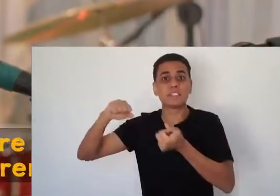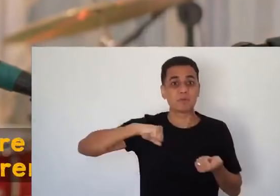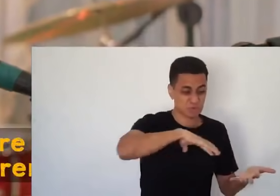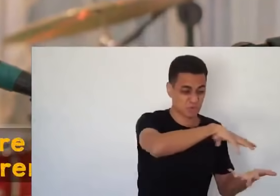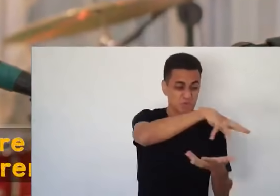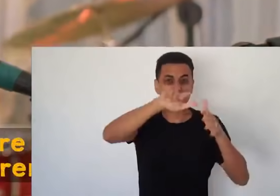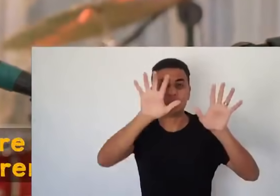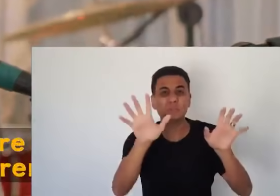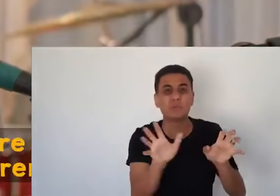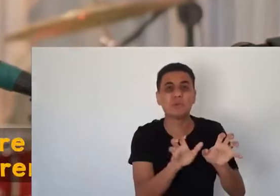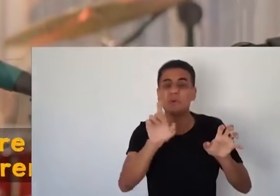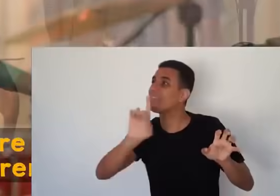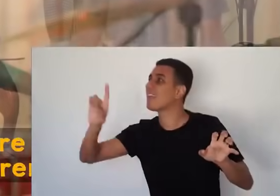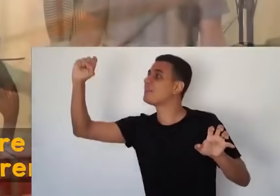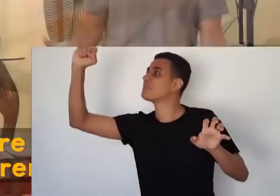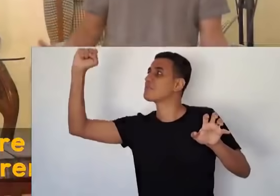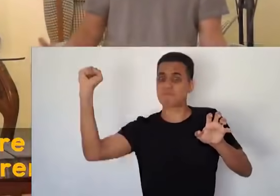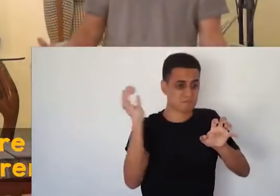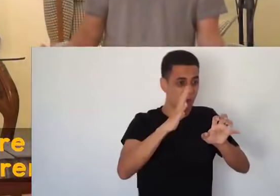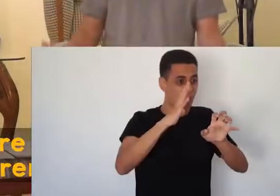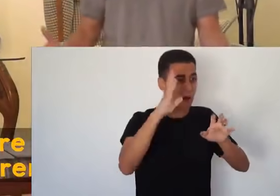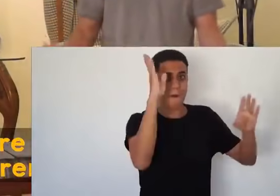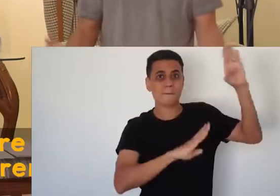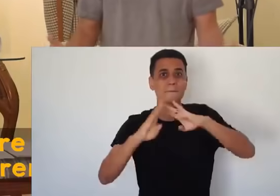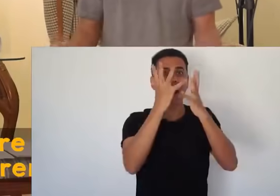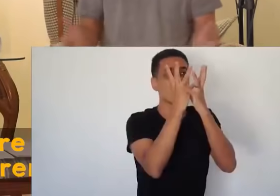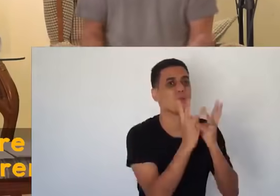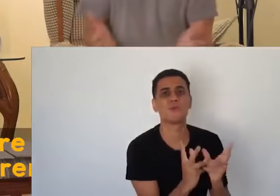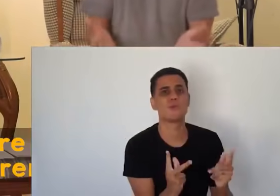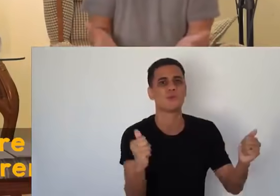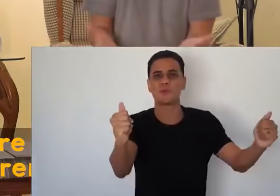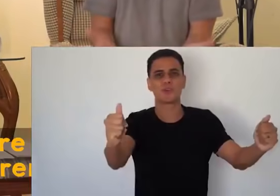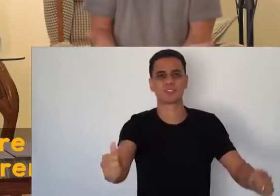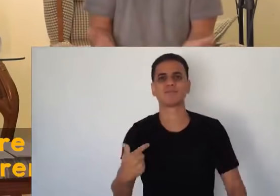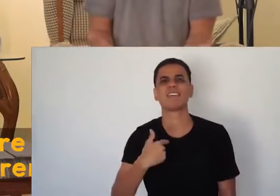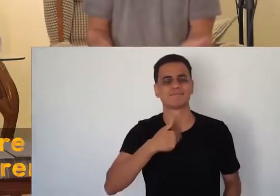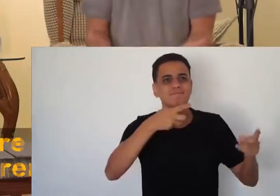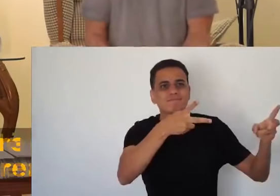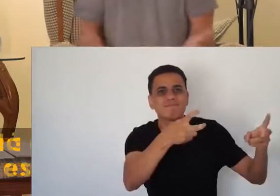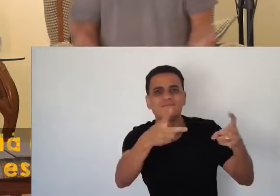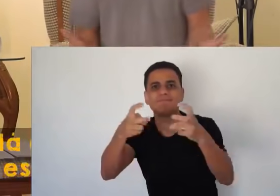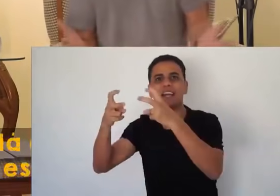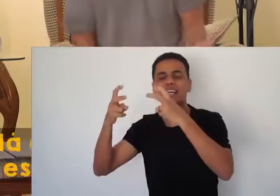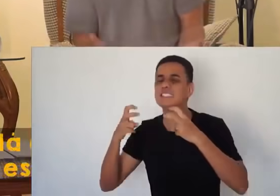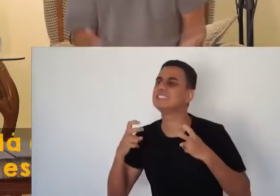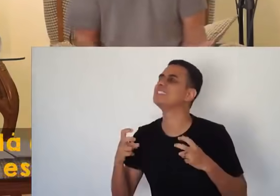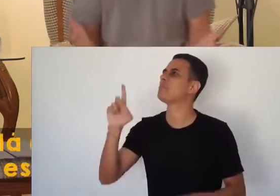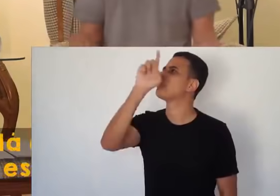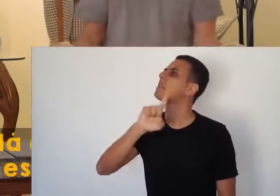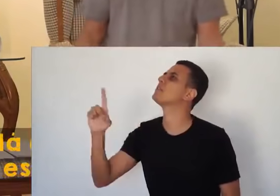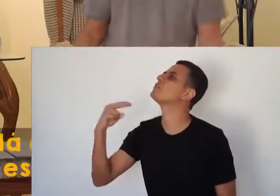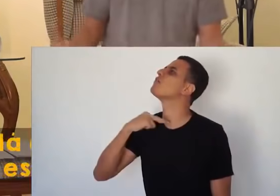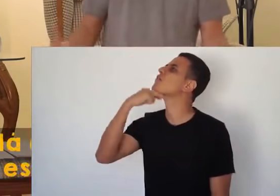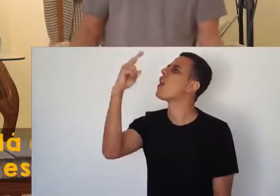Vejo tua luz sobre as trevas, todo mal se rende a ti. Ouço